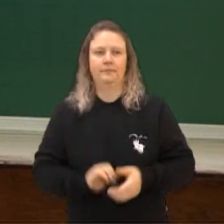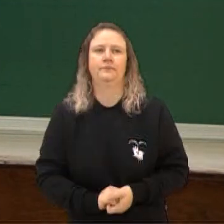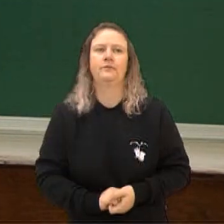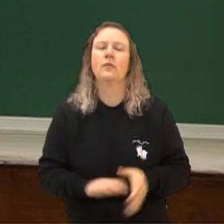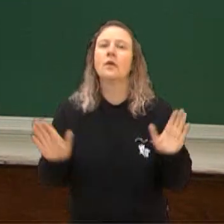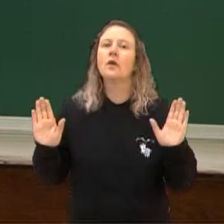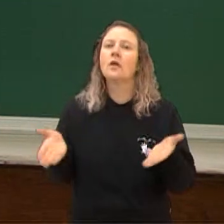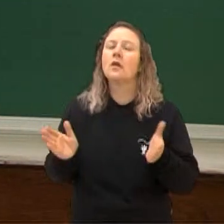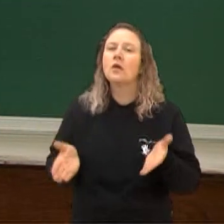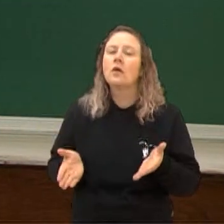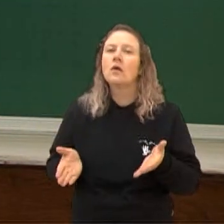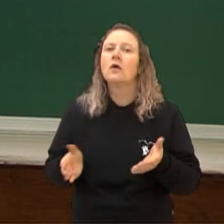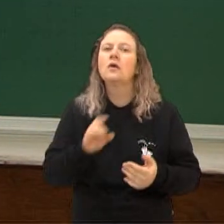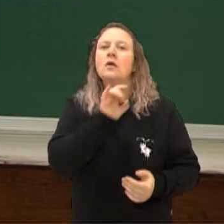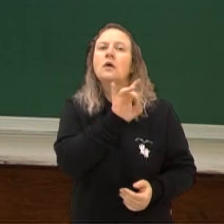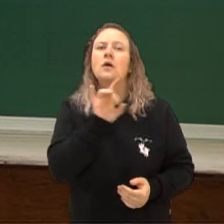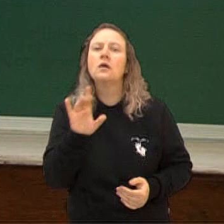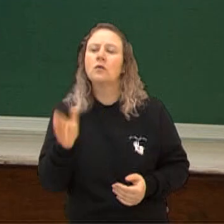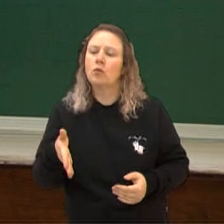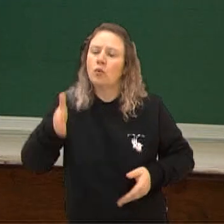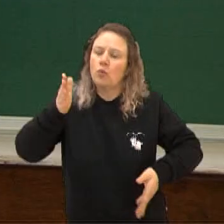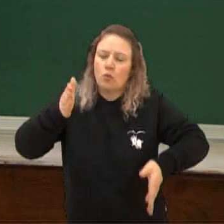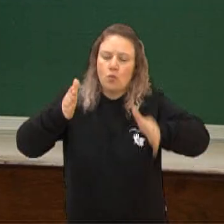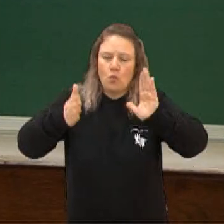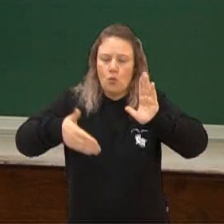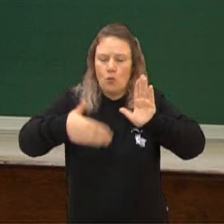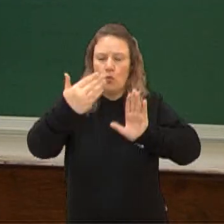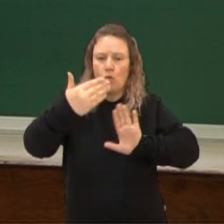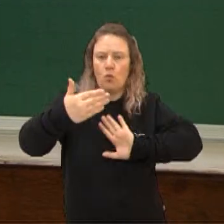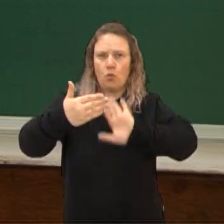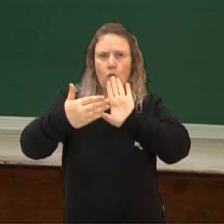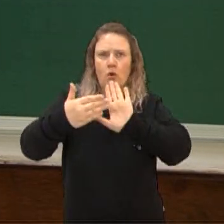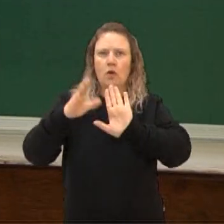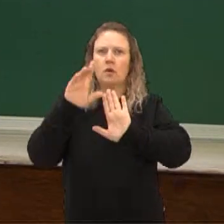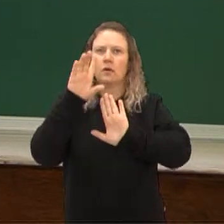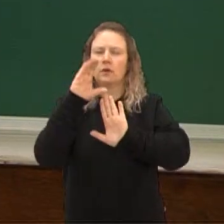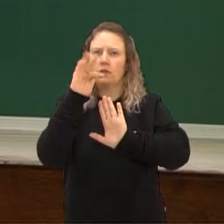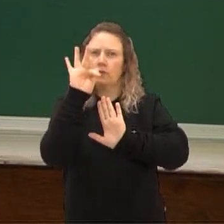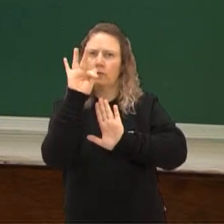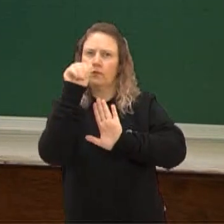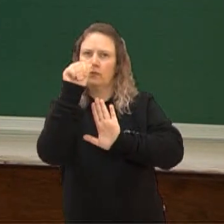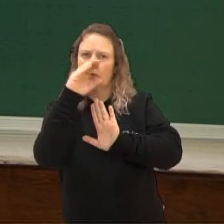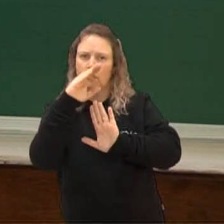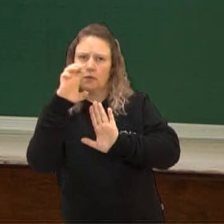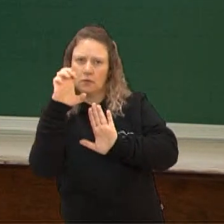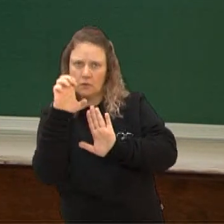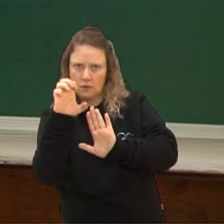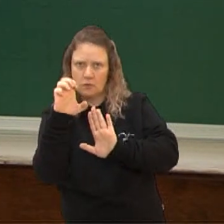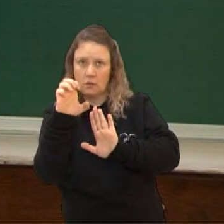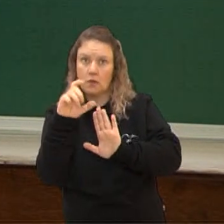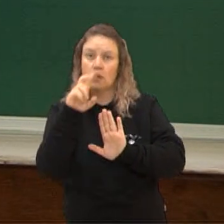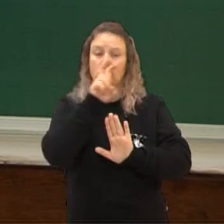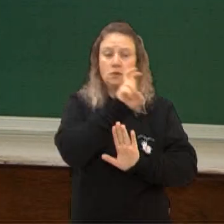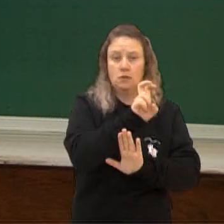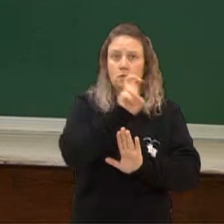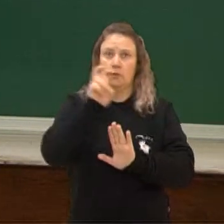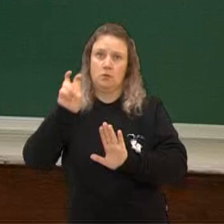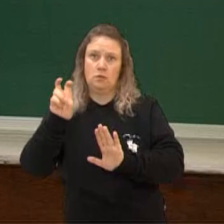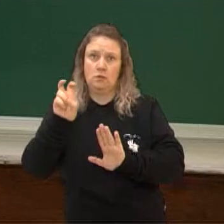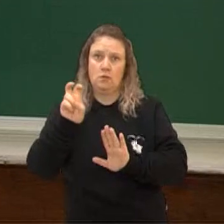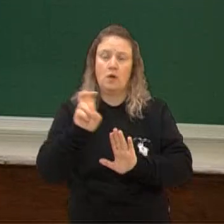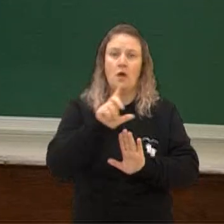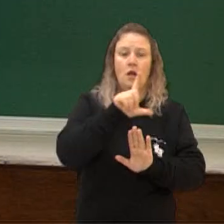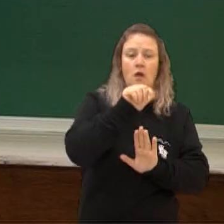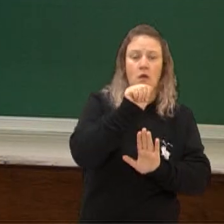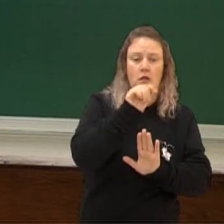Dessa forma, cada face do cubo vai ter 5 por 5, lado vezes lado, 25 centímetros quadrados.